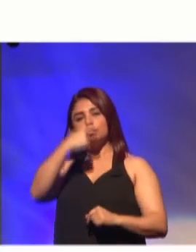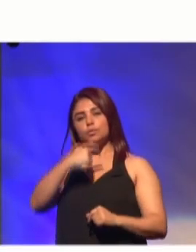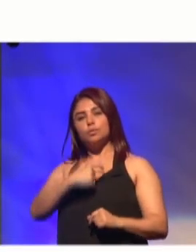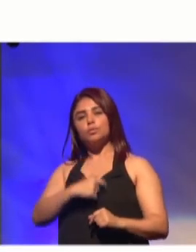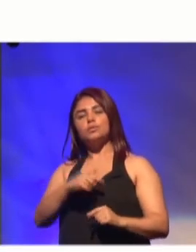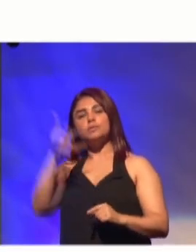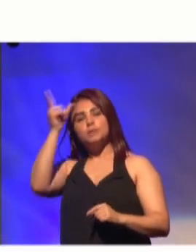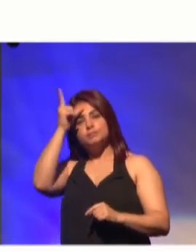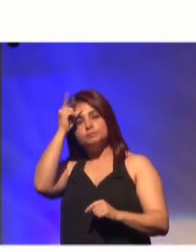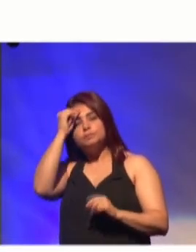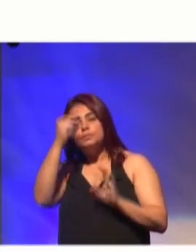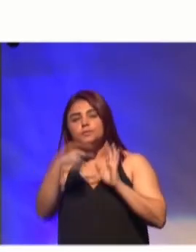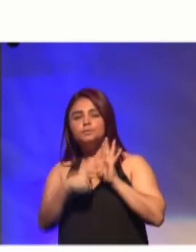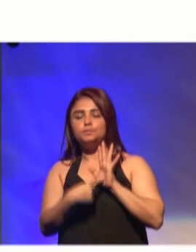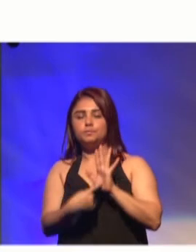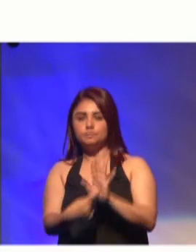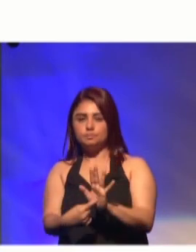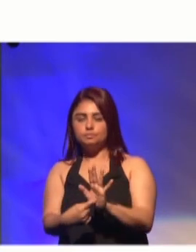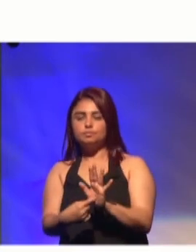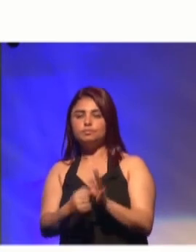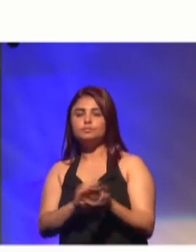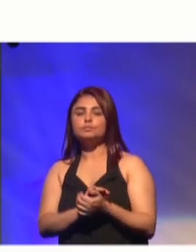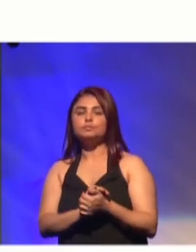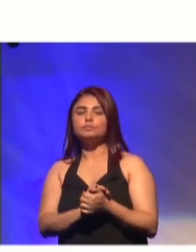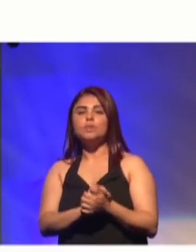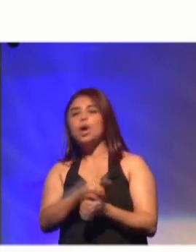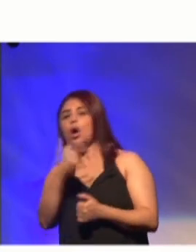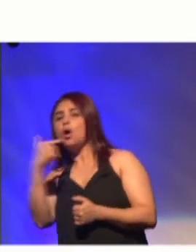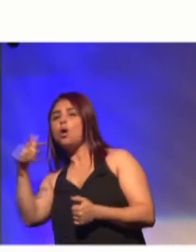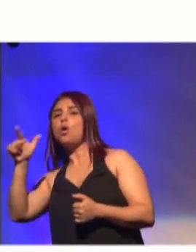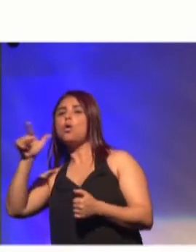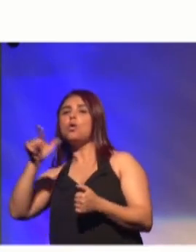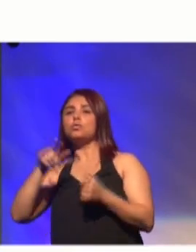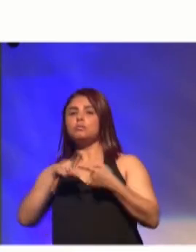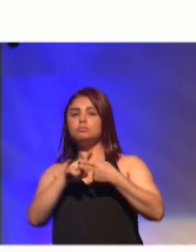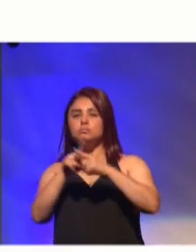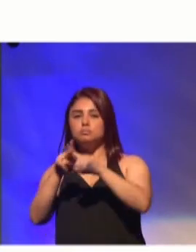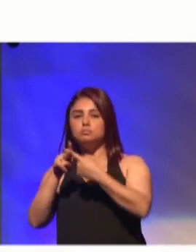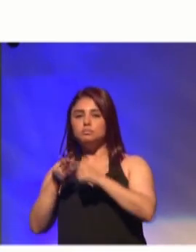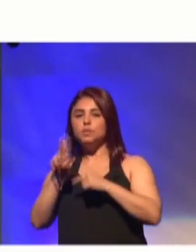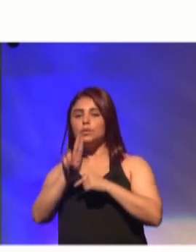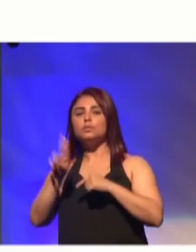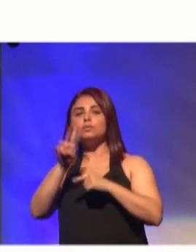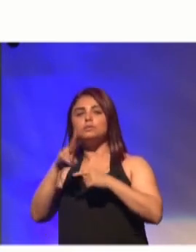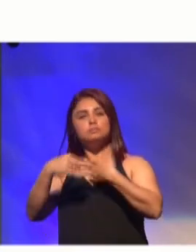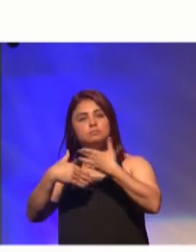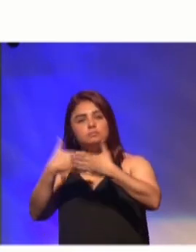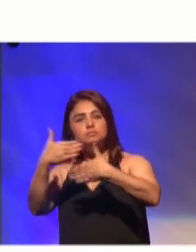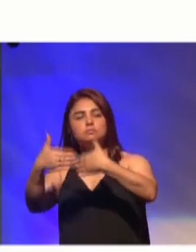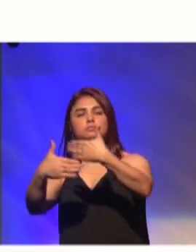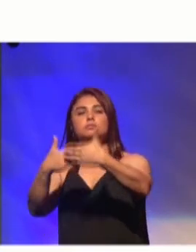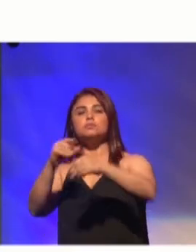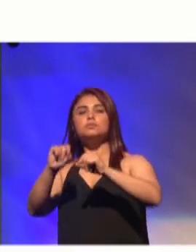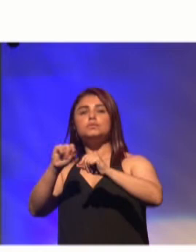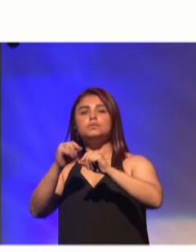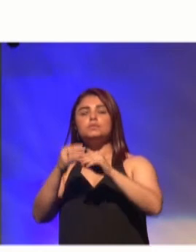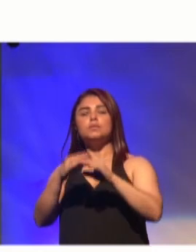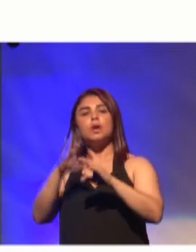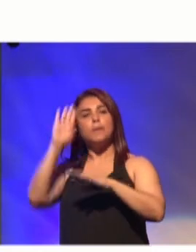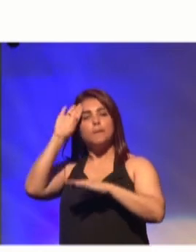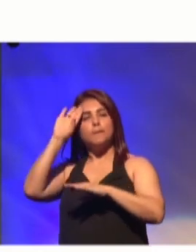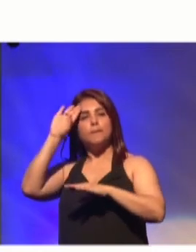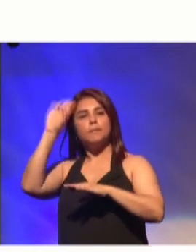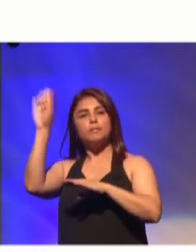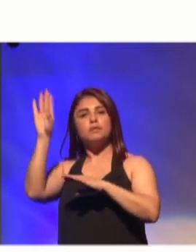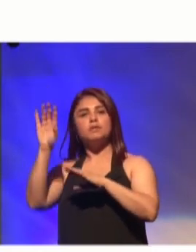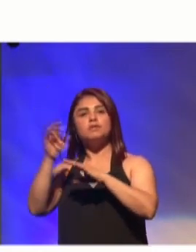está publicado também. E aqui é um outro mecanismo envolvido nesse processo. O mecanismo principal, publicado